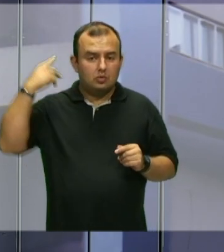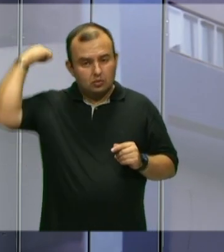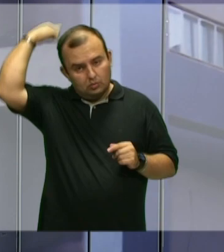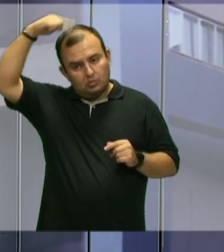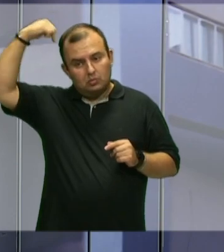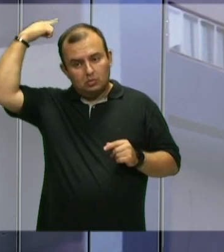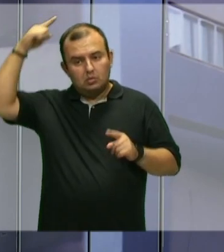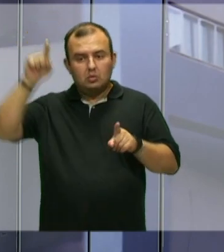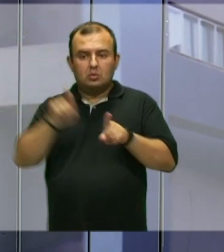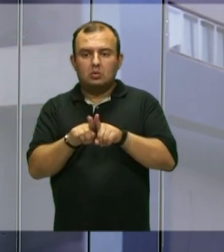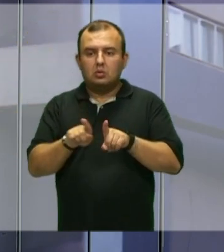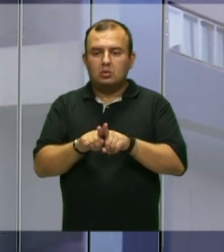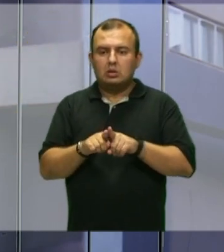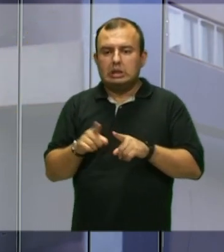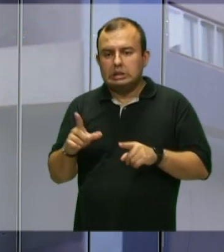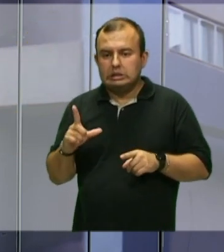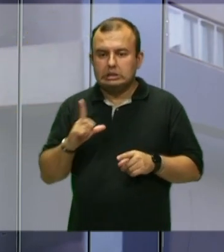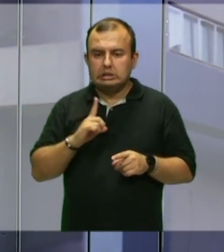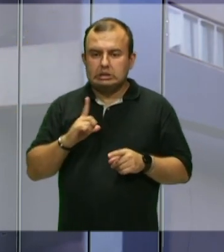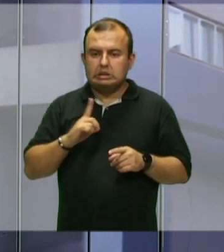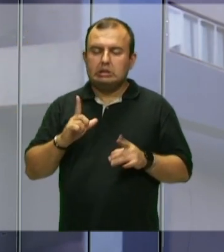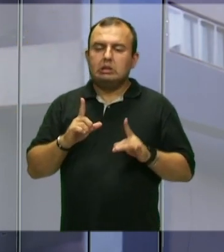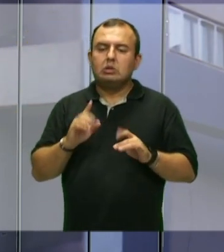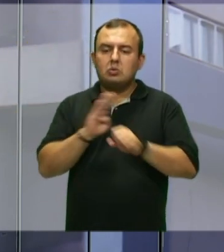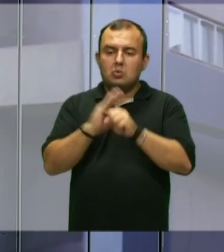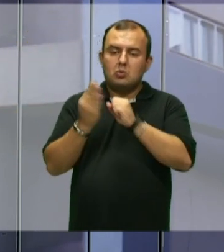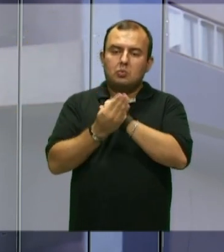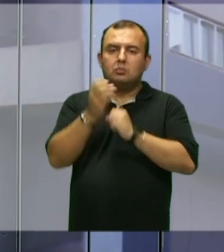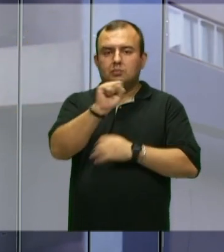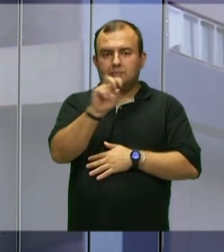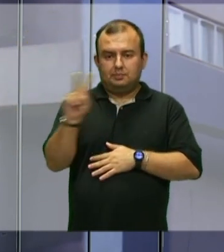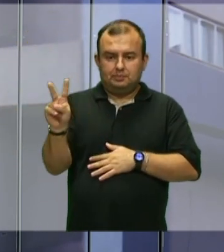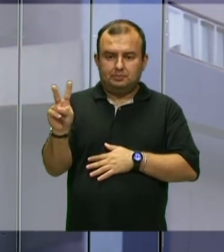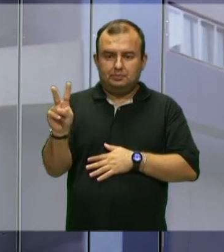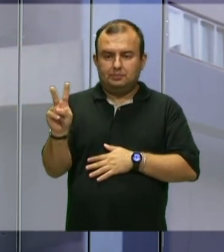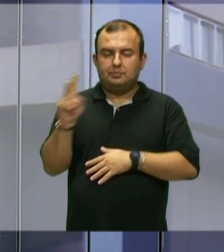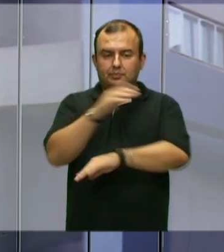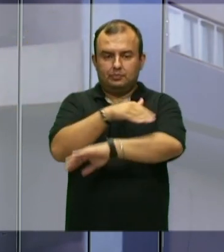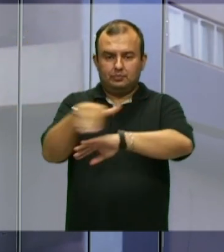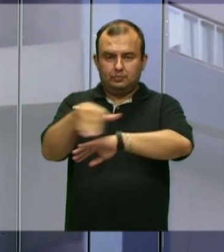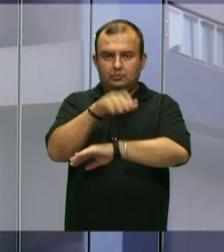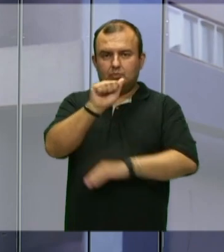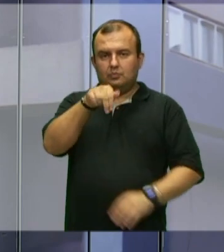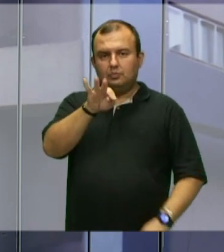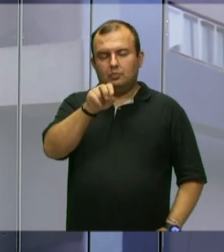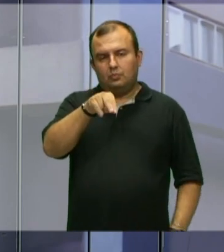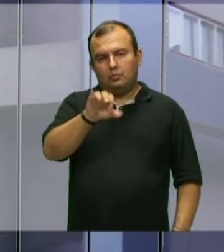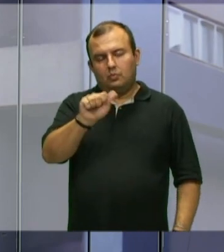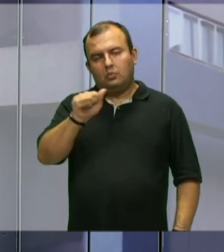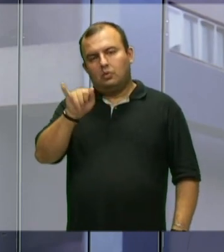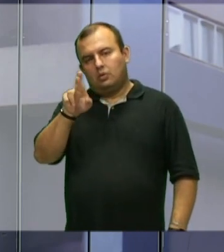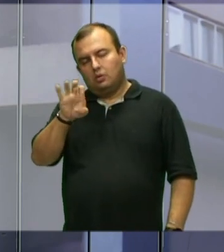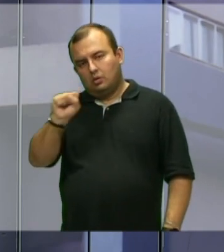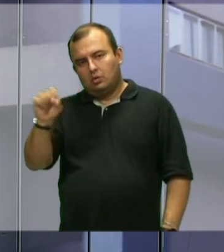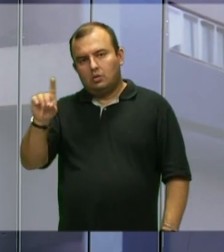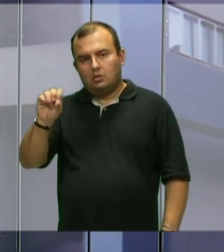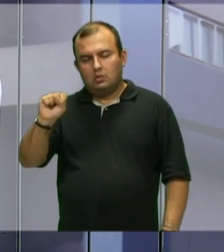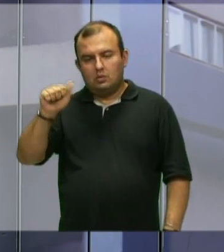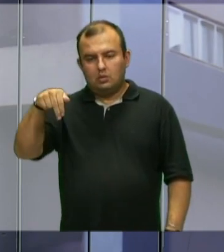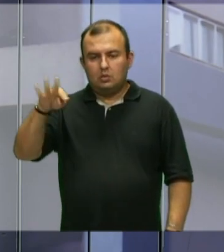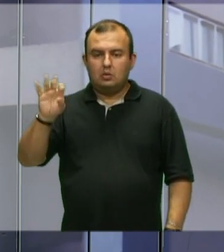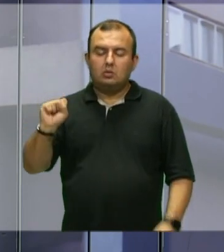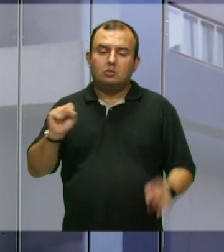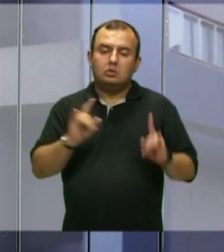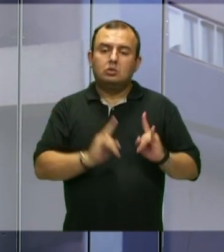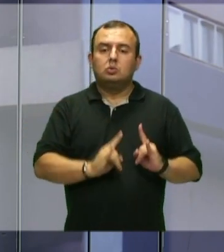Amandio. Existe hoje ali no bairro São Vicente, mais precisamente na rua Antônio Aires dos Santos, 749,